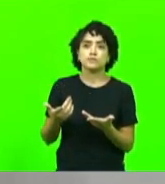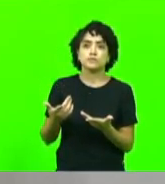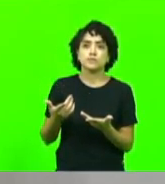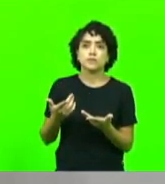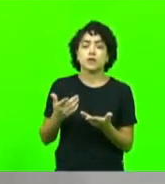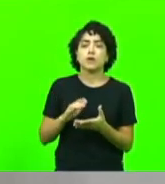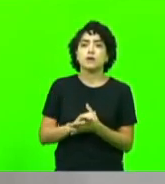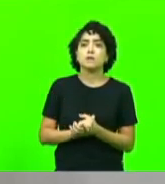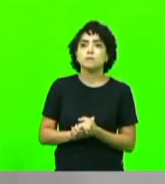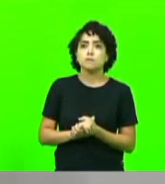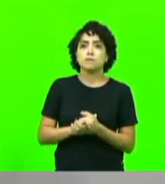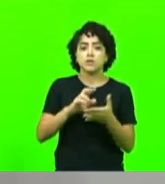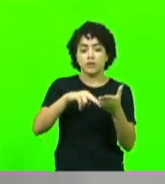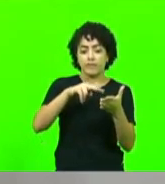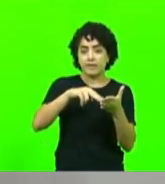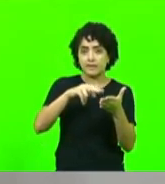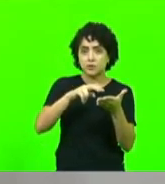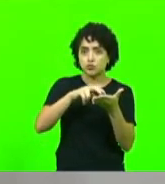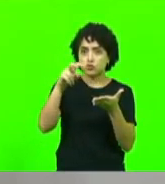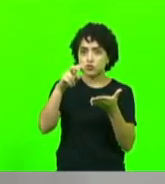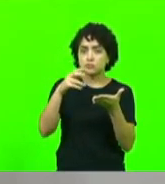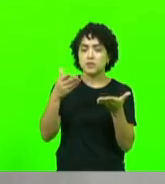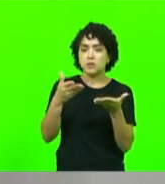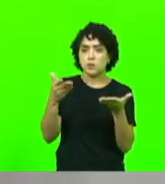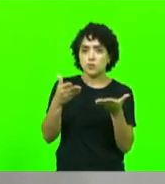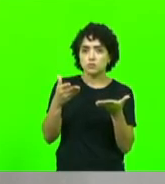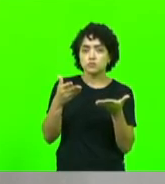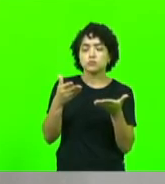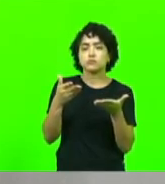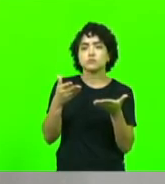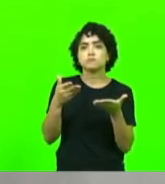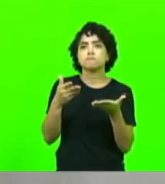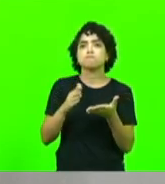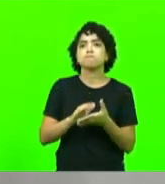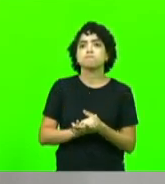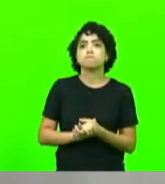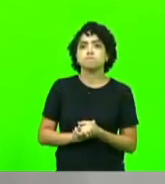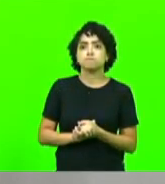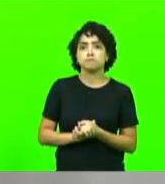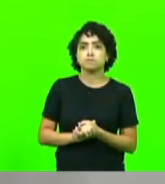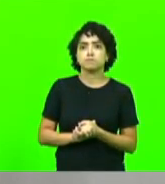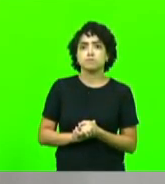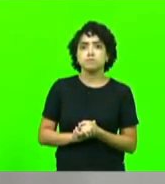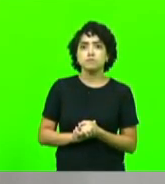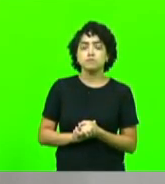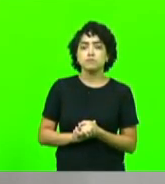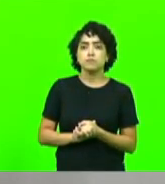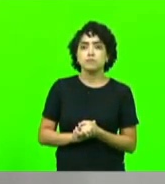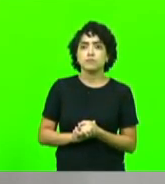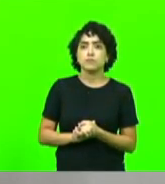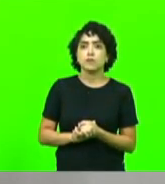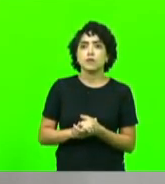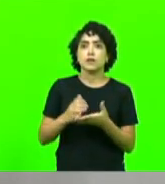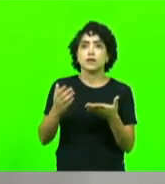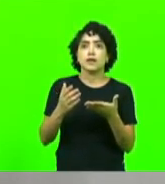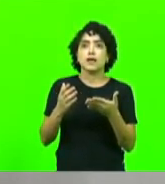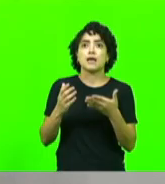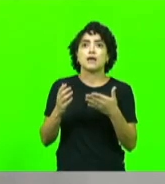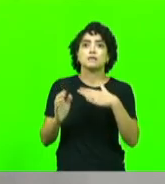Eu estava lendo hoje de manhã uma matéria que a refinaria que foi